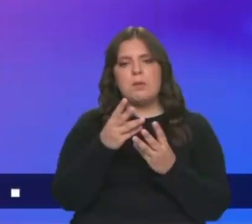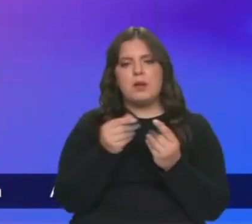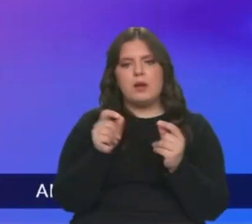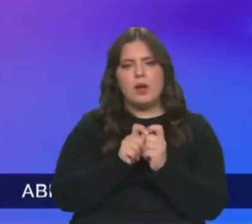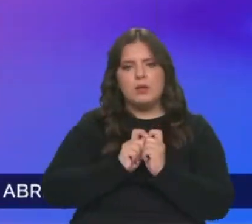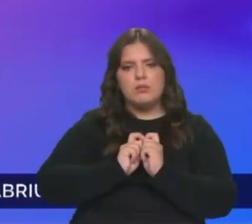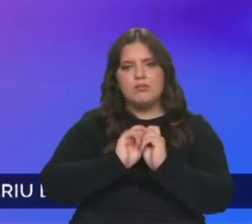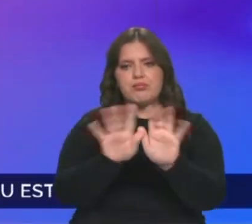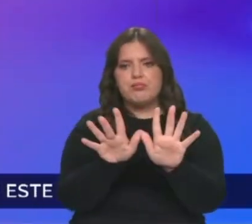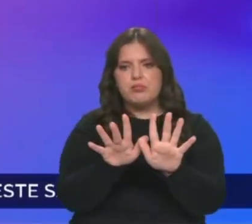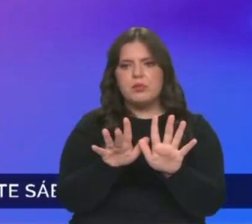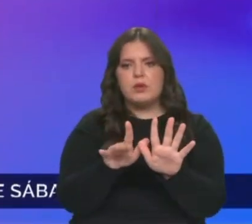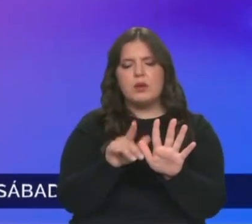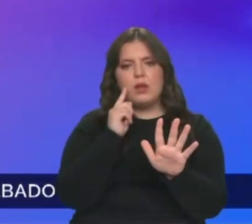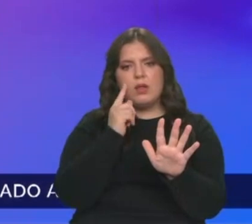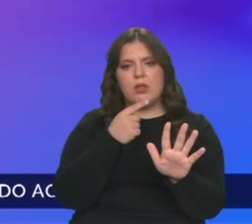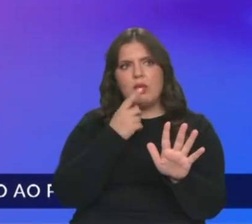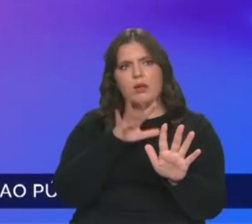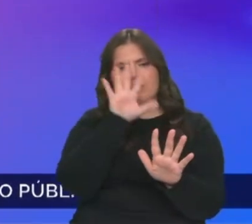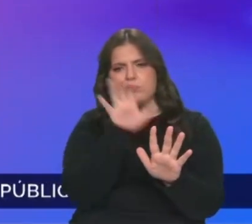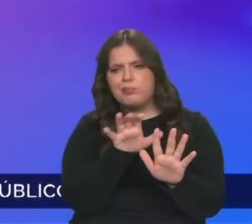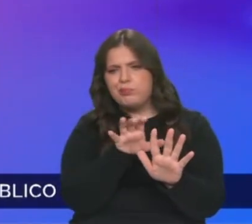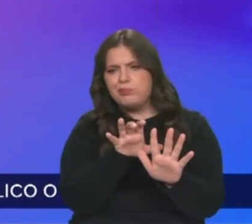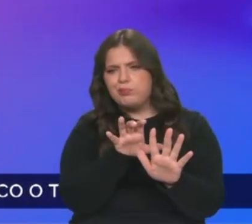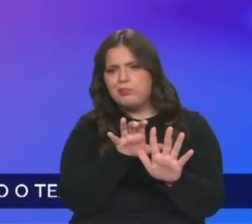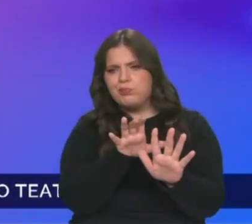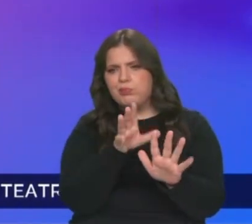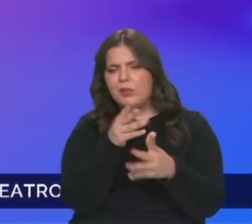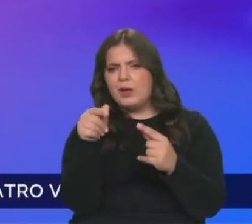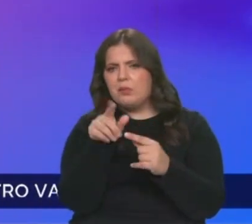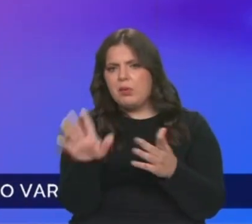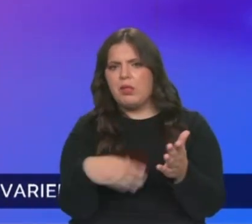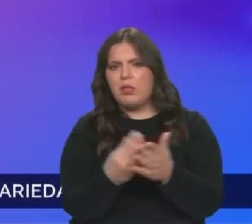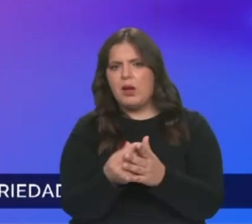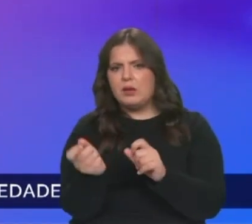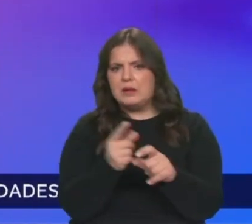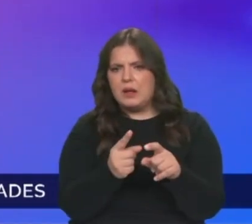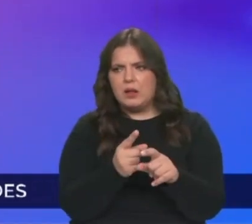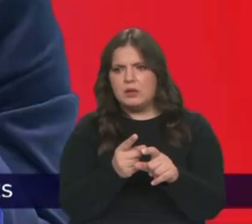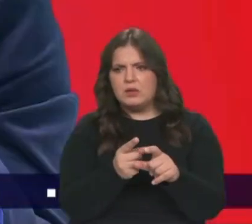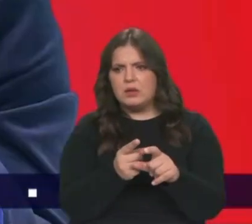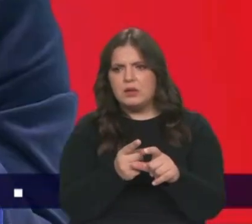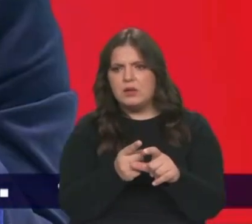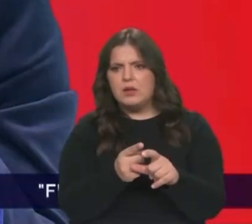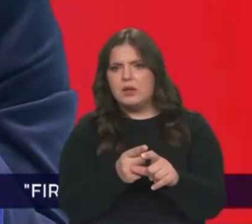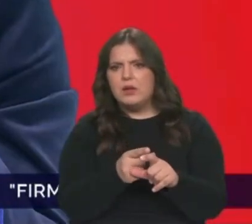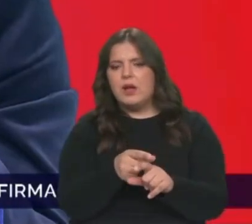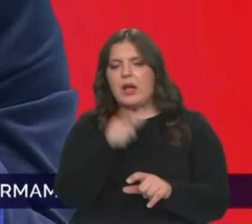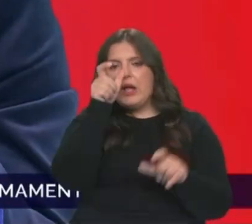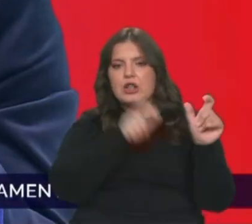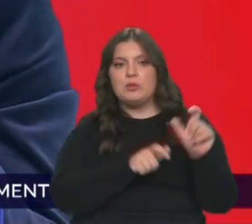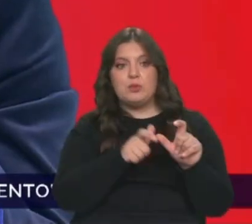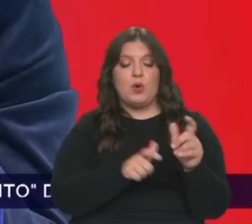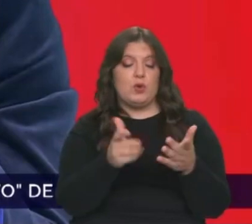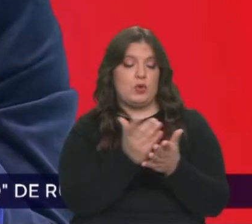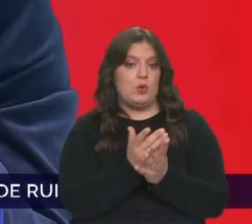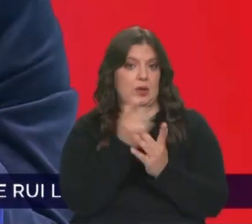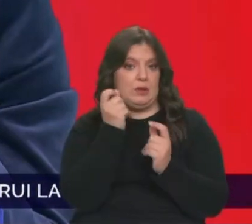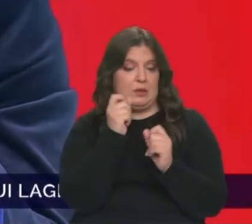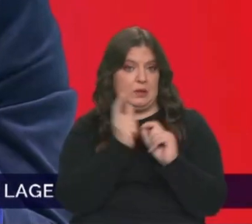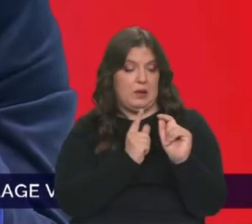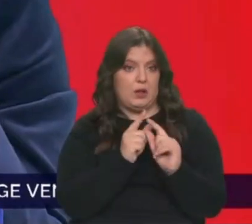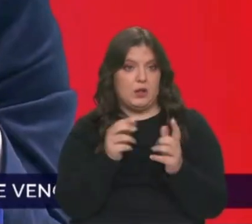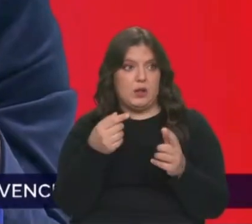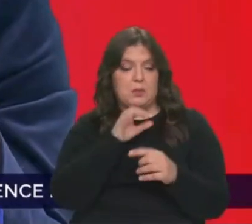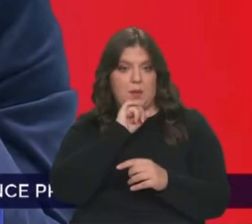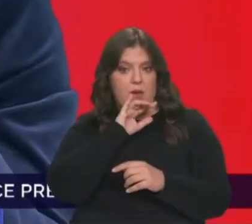e, acima de tudo, o que me deixou mesmo interrogado, esse material pode dar origem a estrelas. Os astrónomos também estão muito surpreendidos com tudo isso. Quem